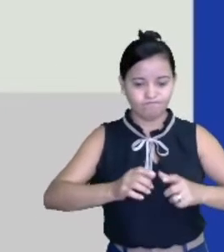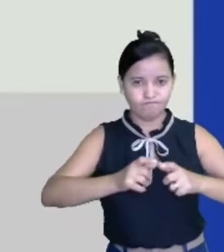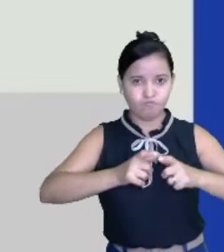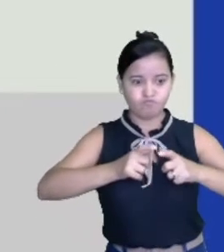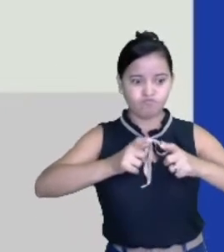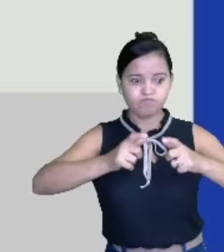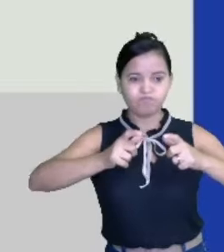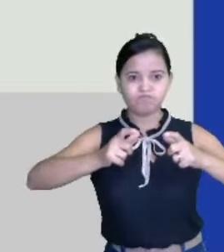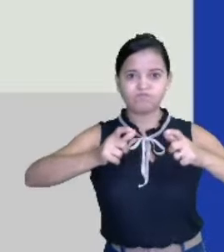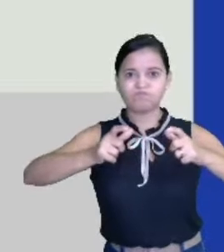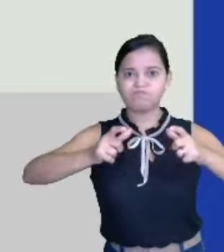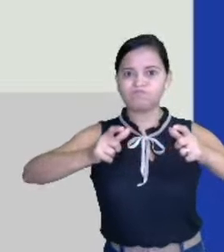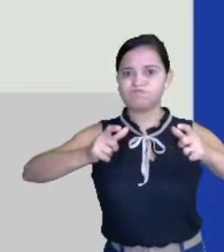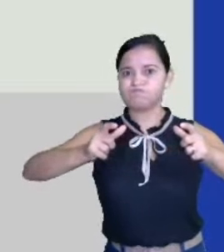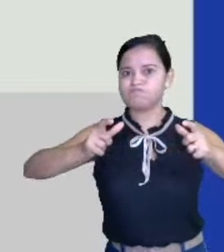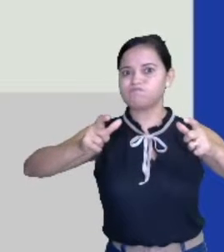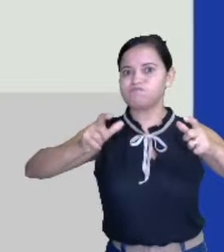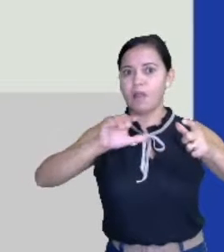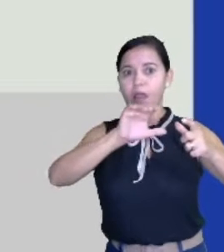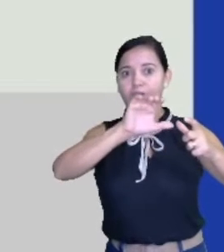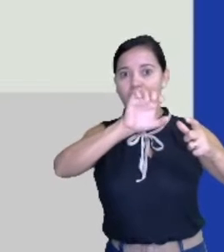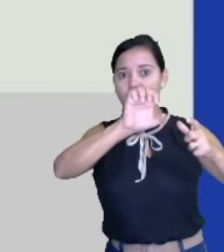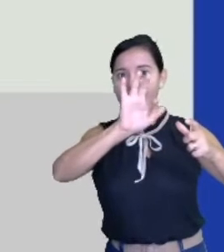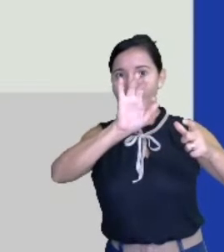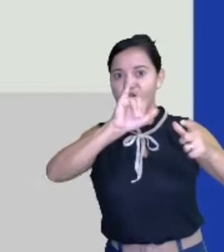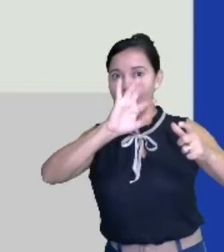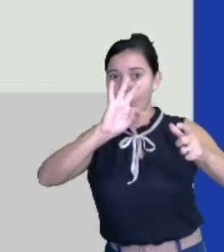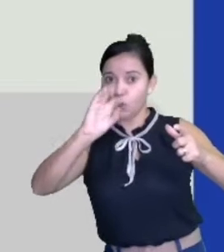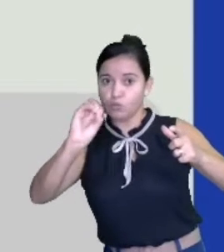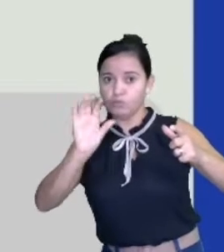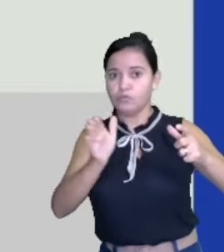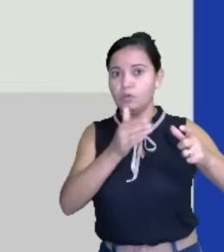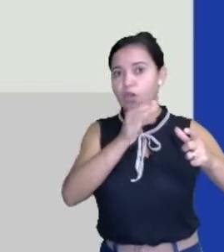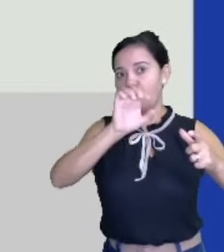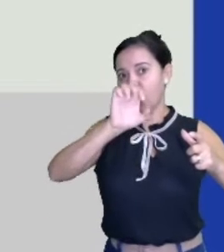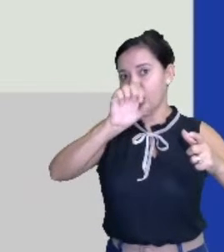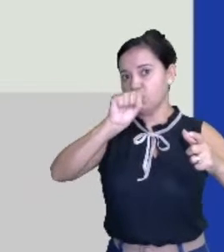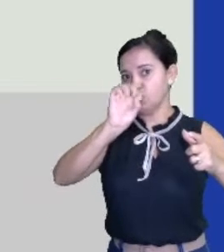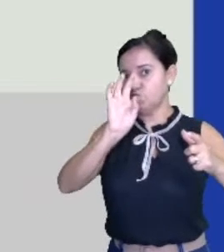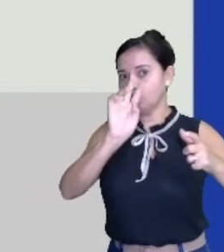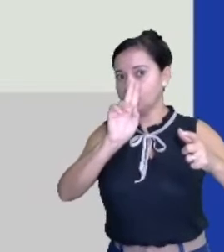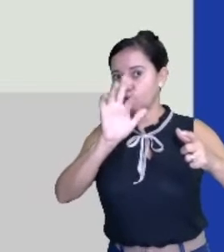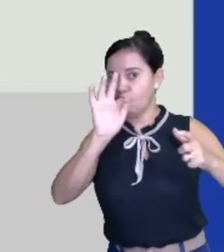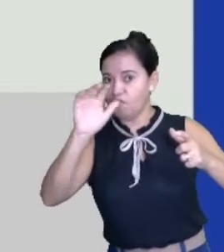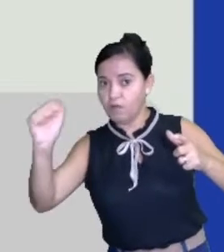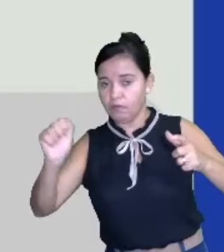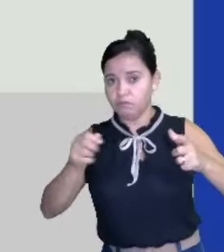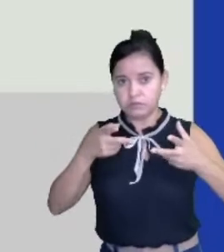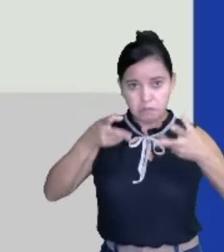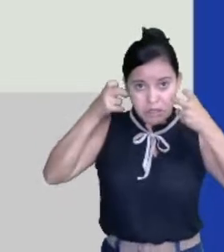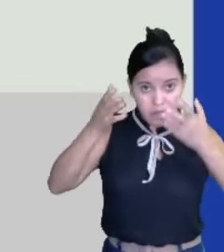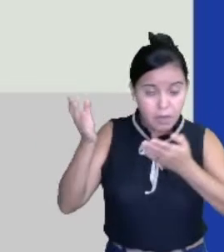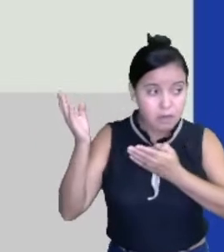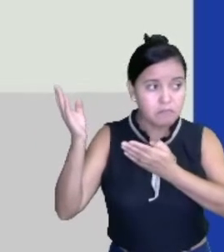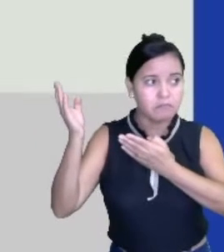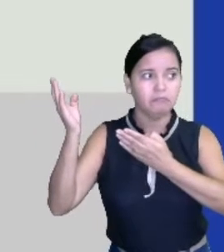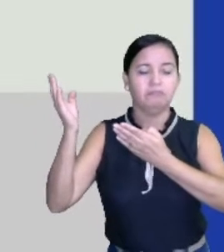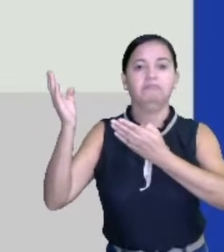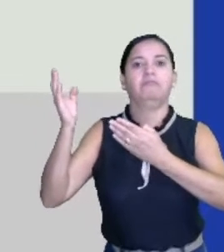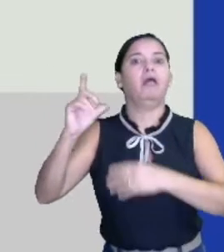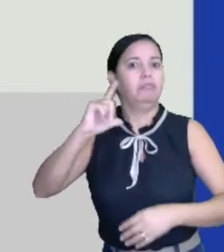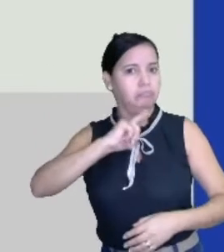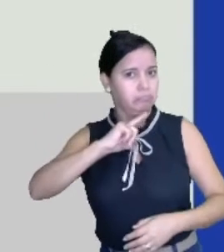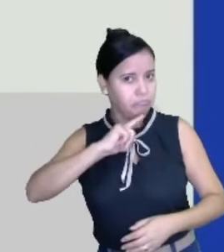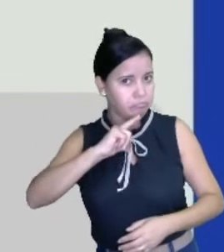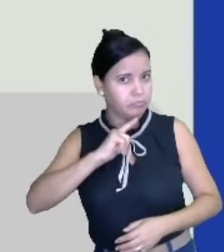está muito mais turbinado, ele está muito mais bodybuild. Você percebe claramente só observando esse material aí. E aí é um levantamento,